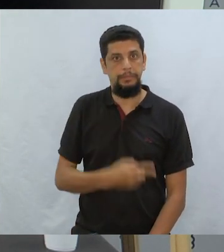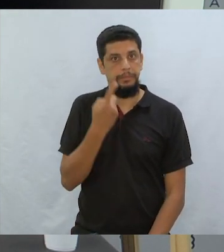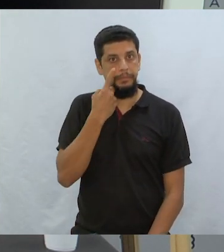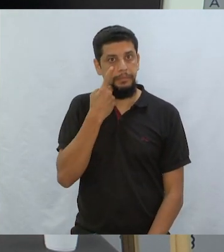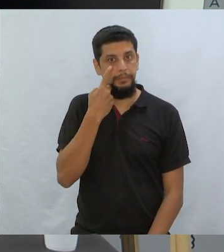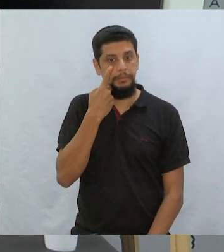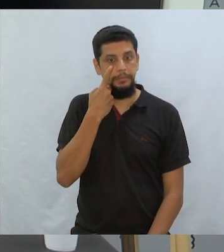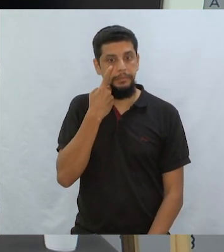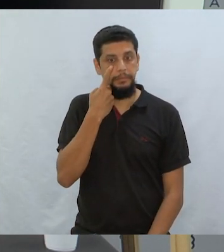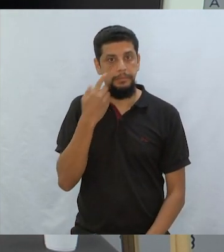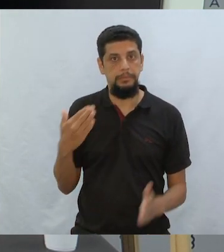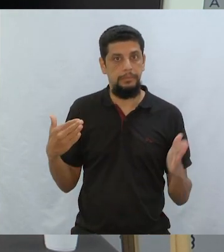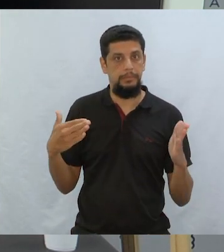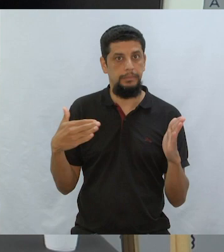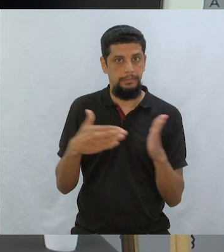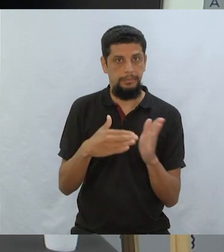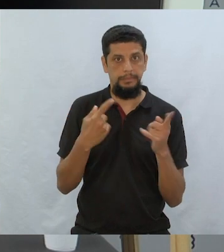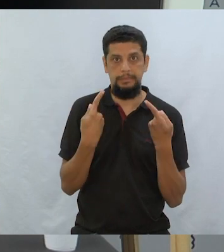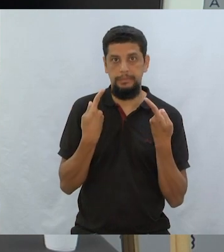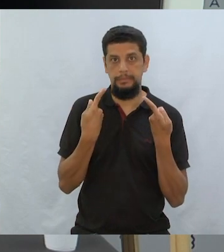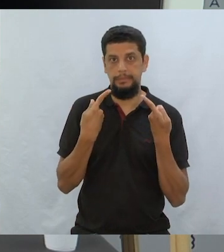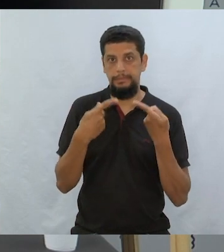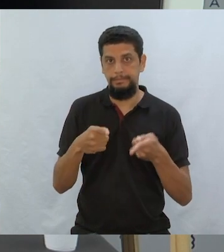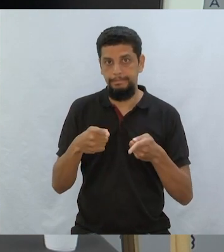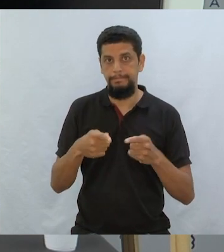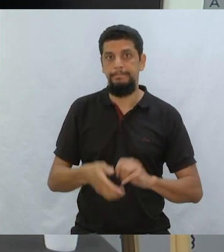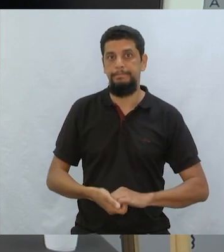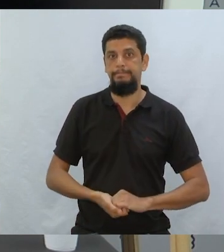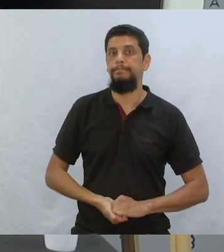vamos para o nosso último desafio.